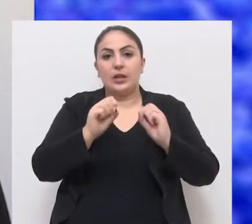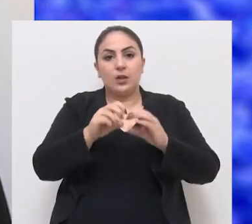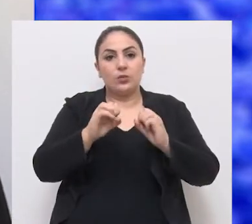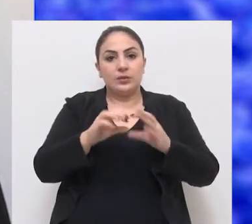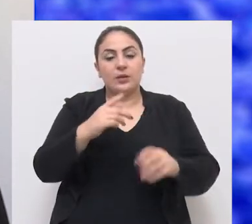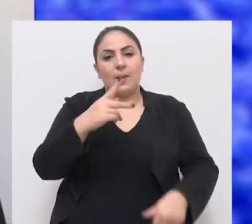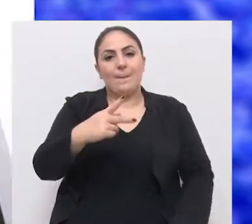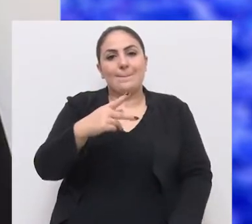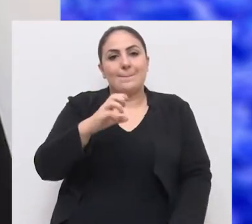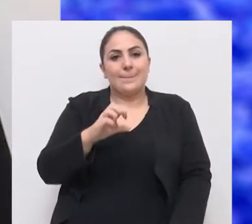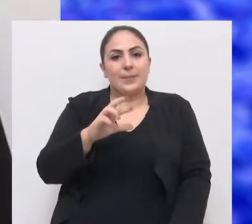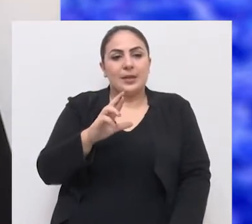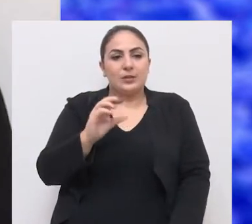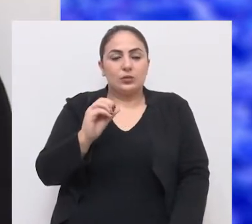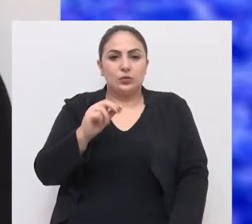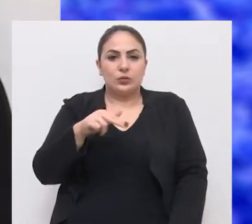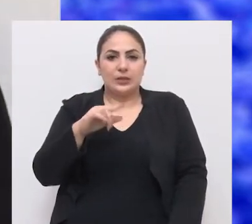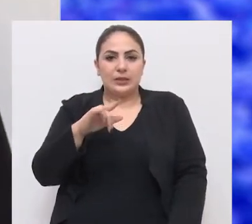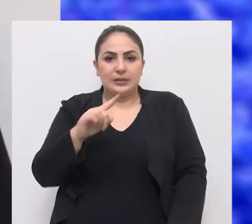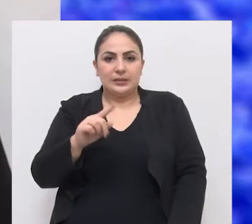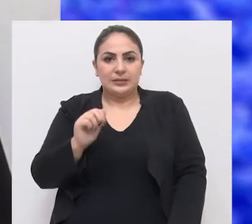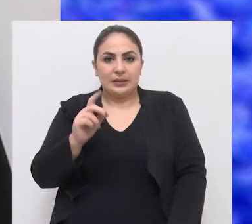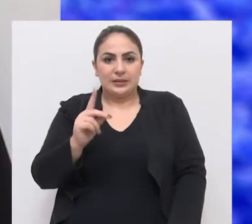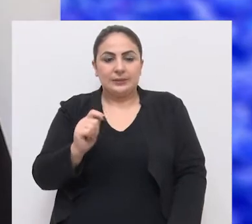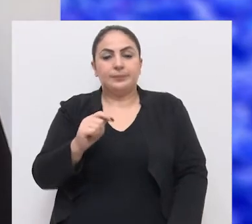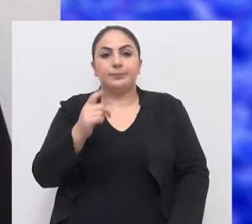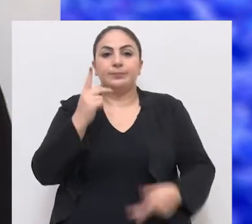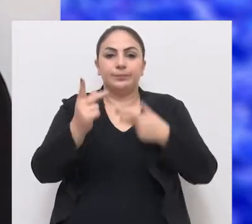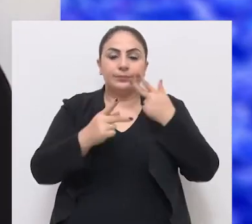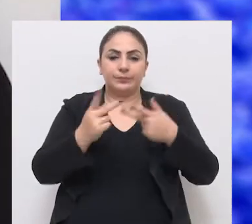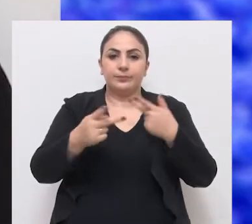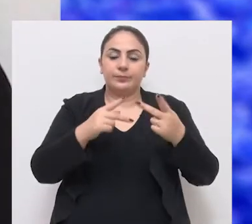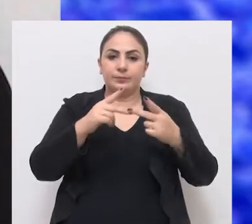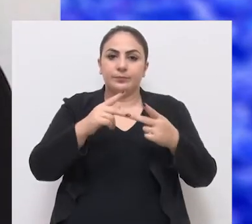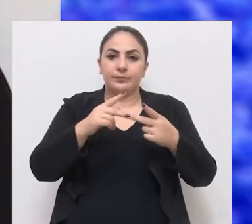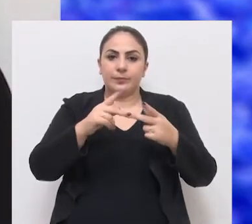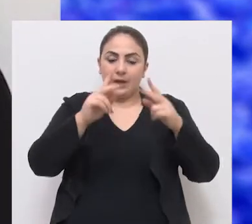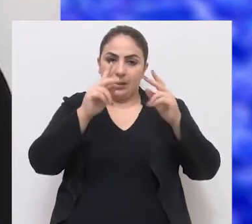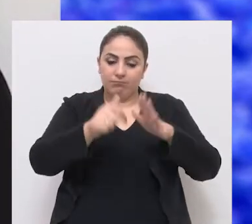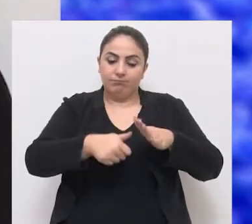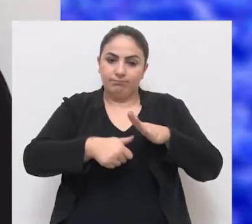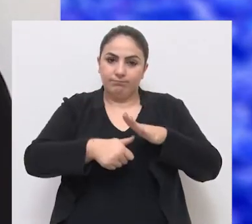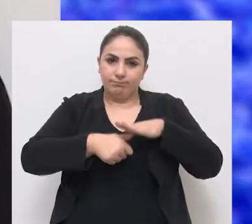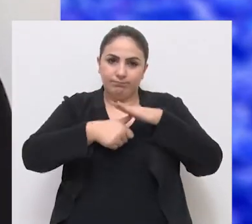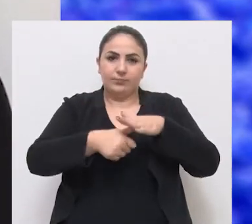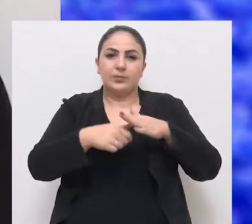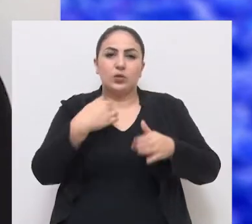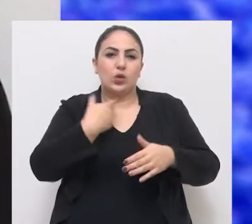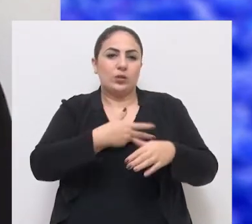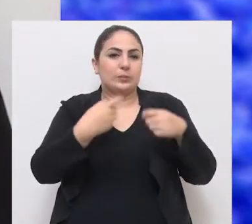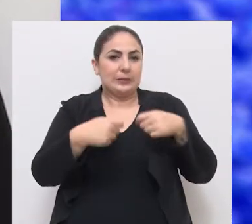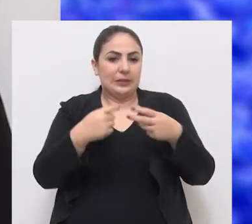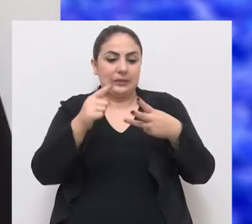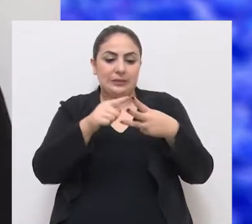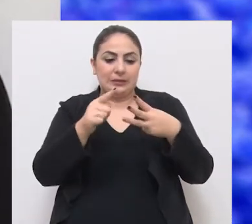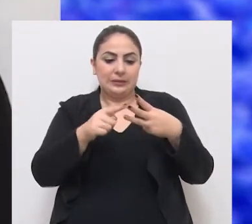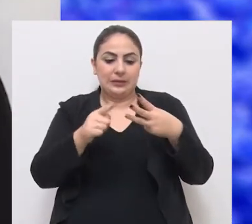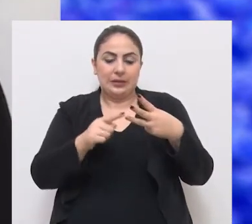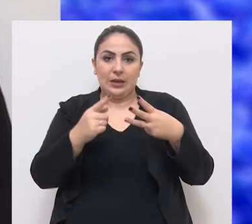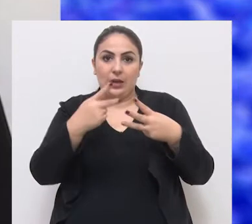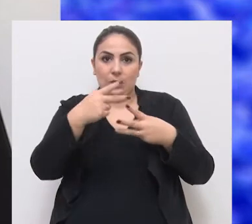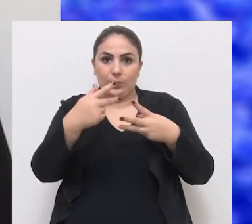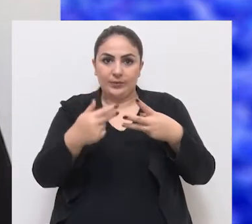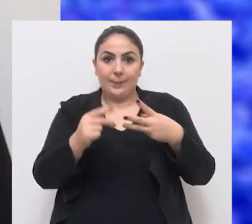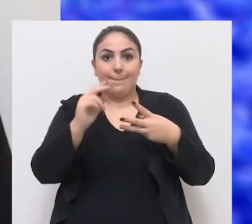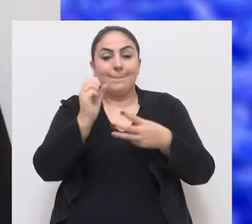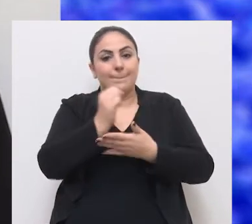da educação personalizada. E para falar de autoridade, a gente precisa elencar 3 princípios básicos que